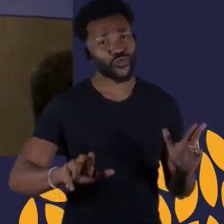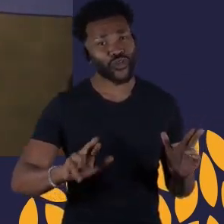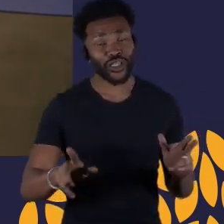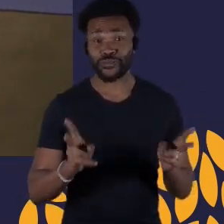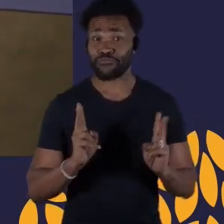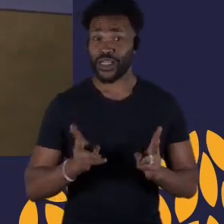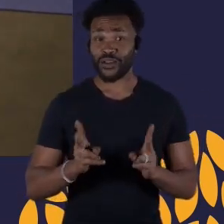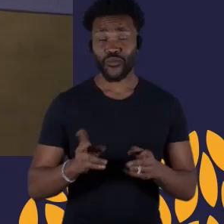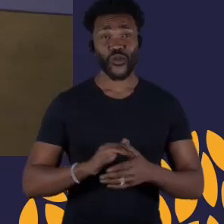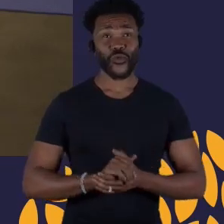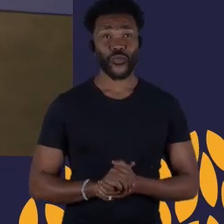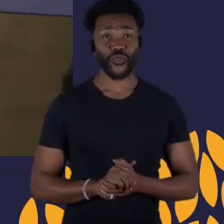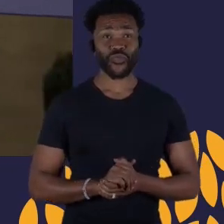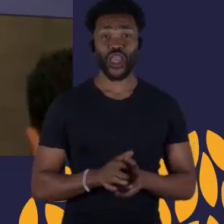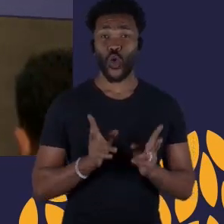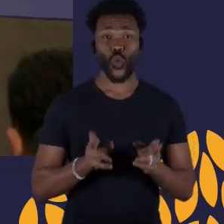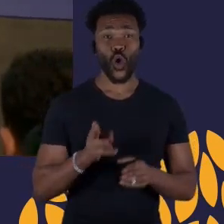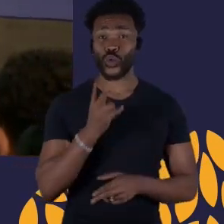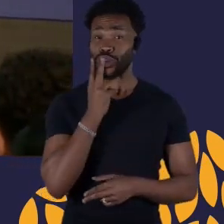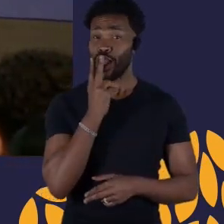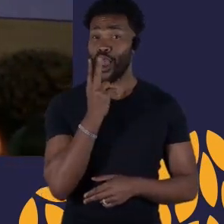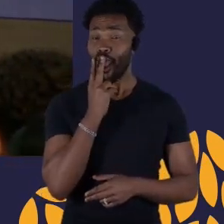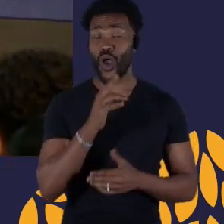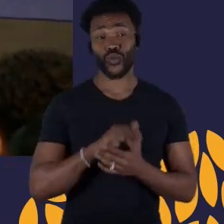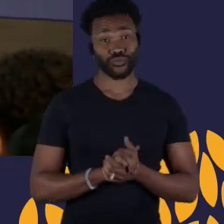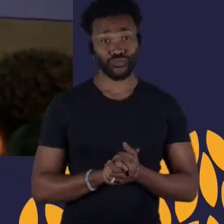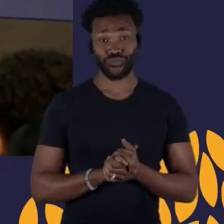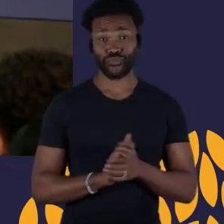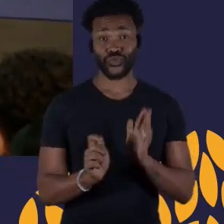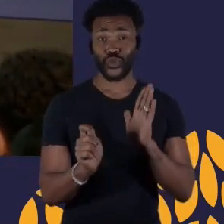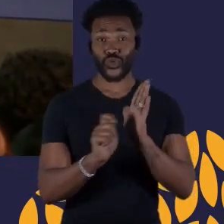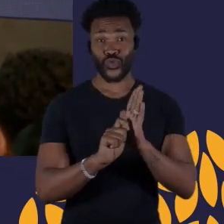álcool, o tabaco. As drogas